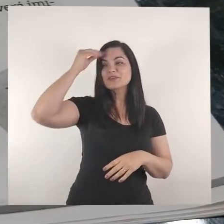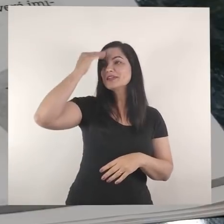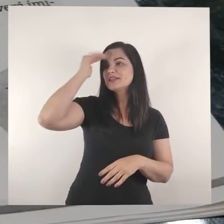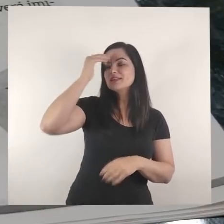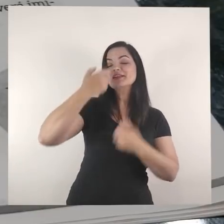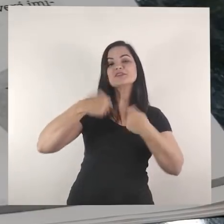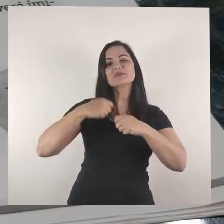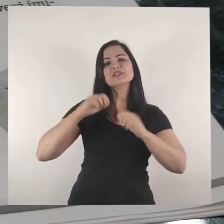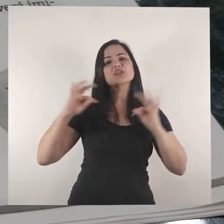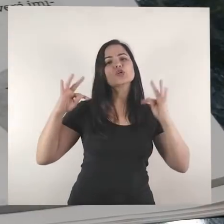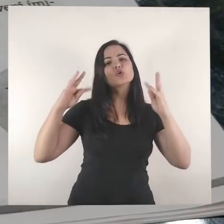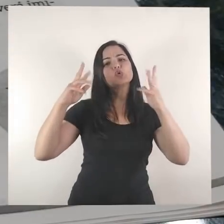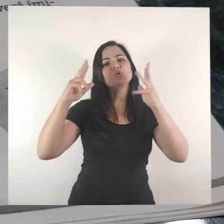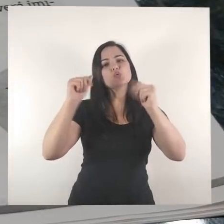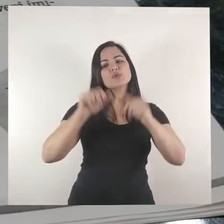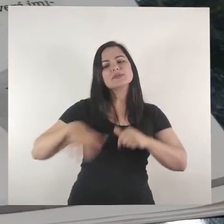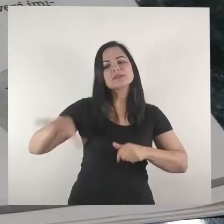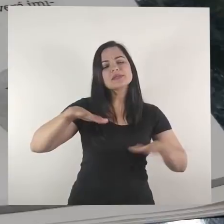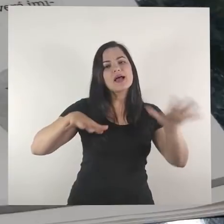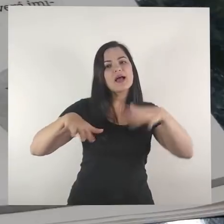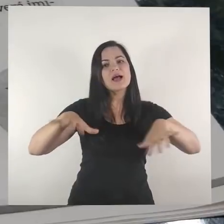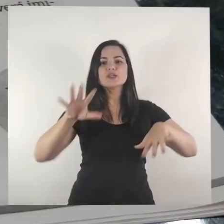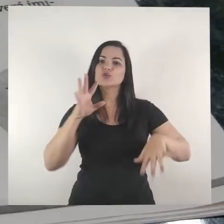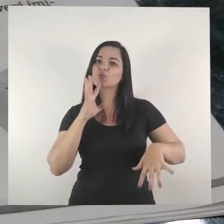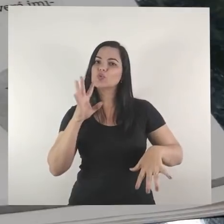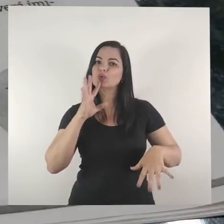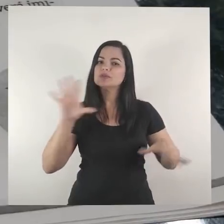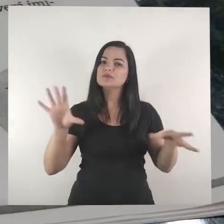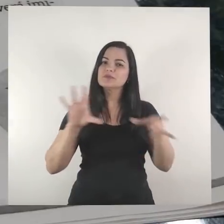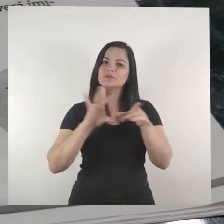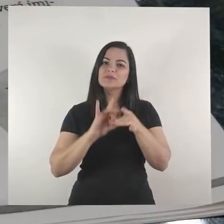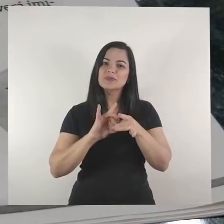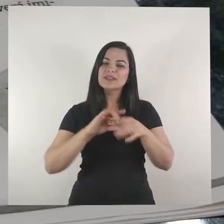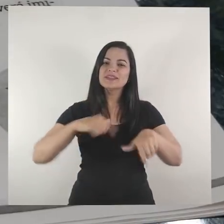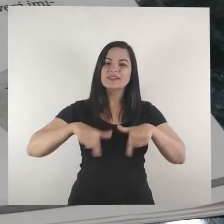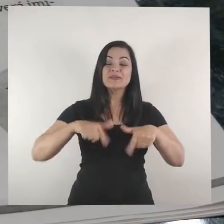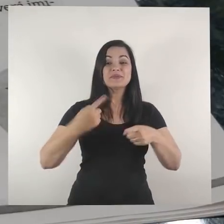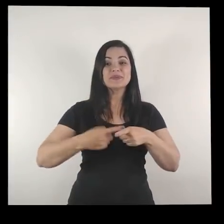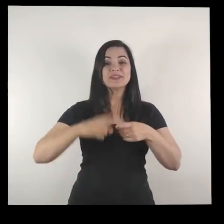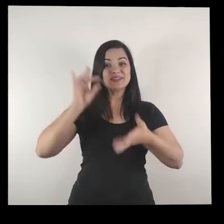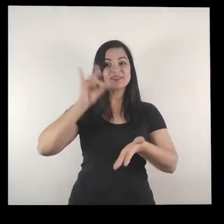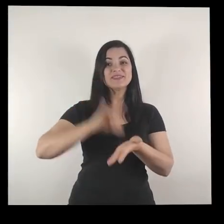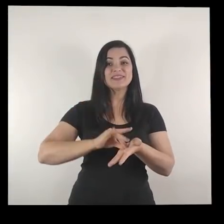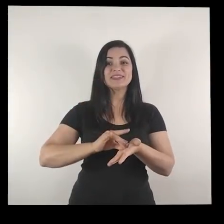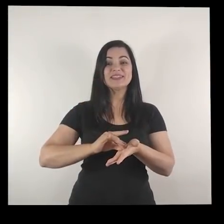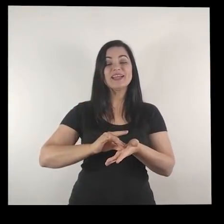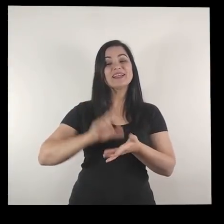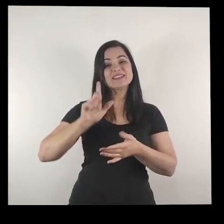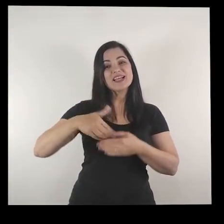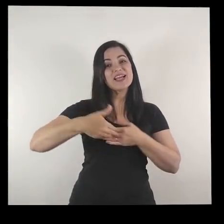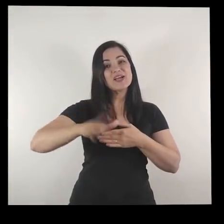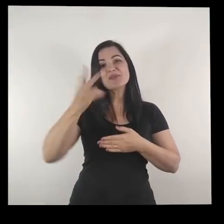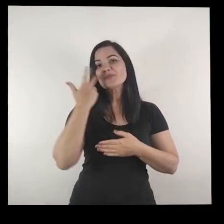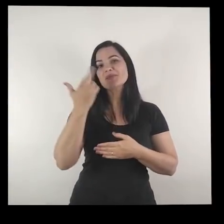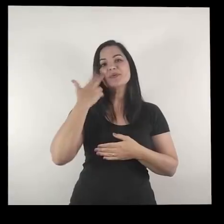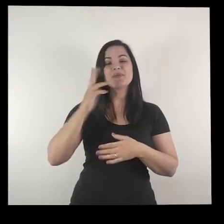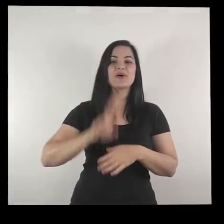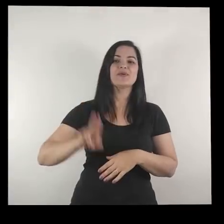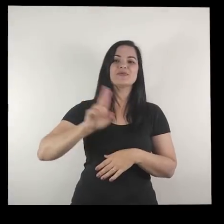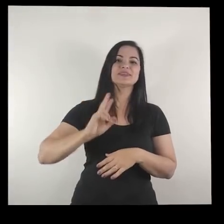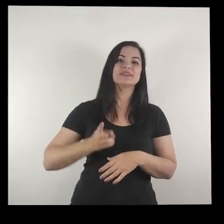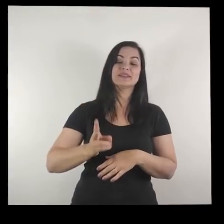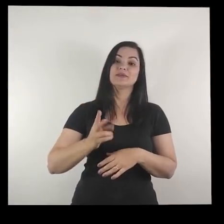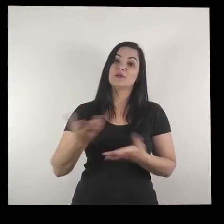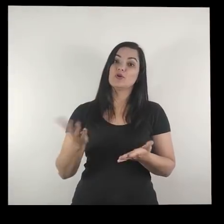do conhecimento trabalhadas assim, juntinhas, porque é assim que é na vida real. Bom, uma parte desse material